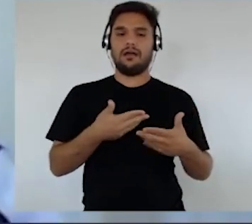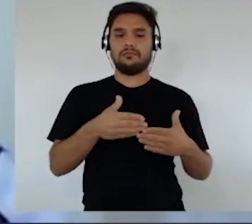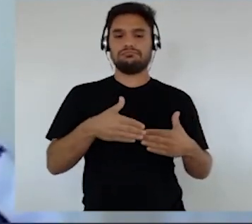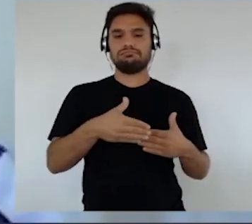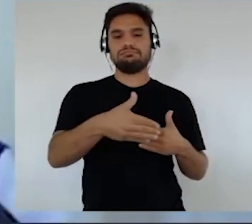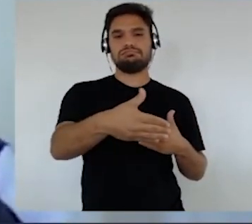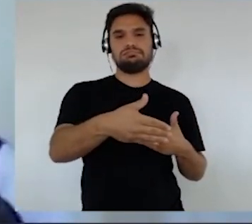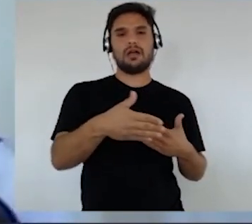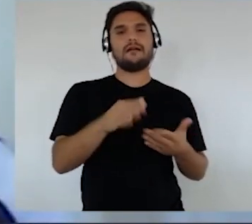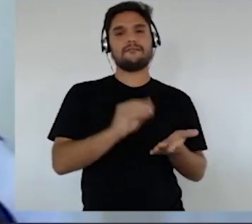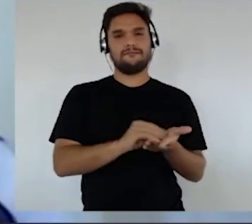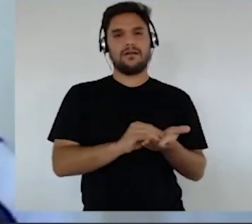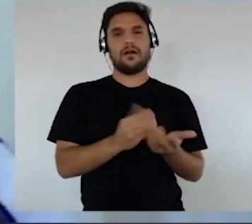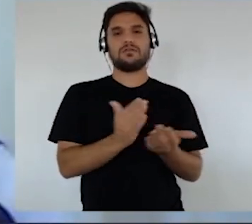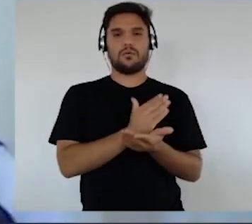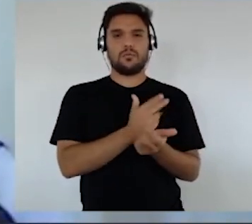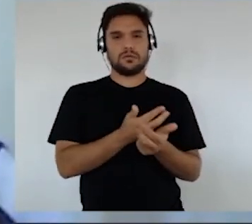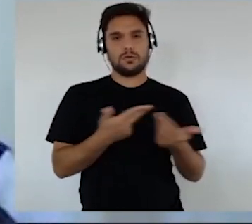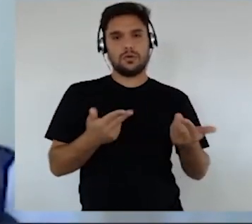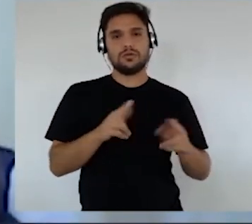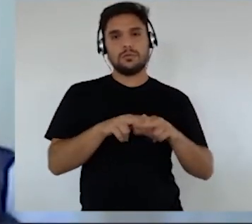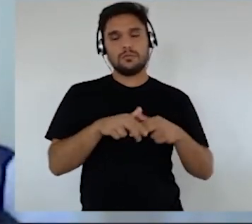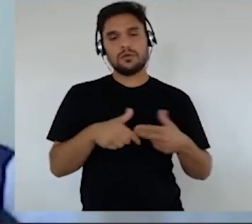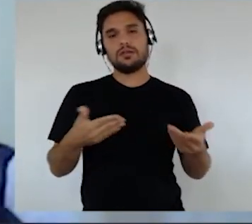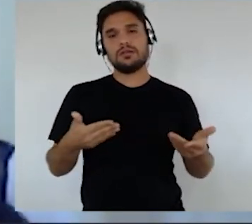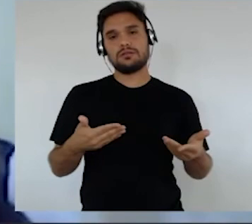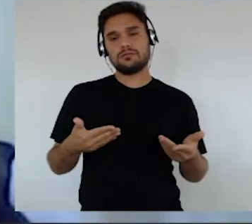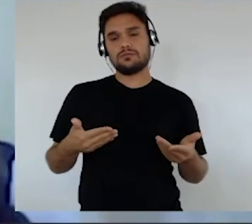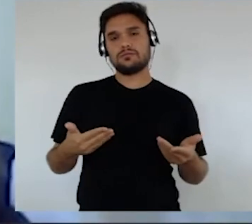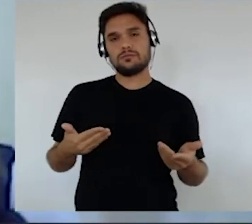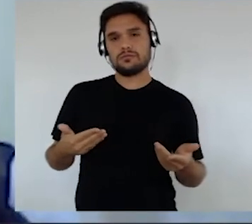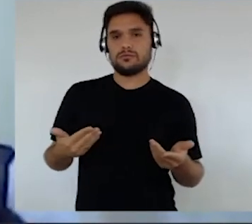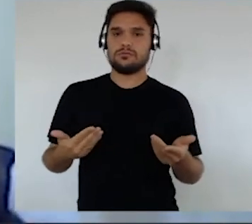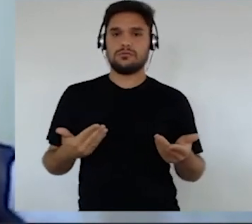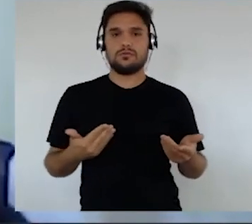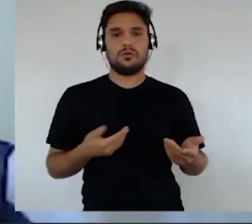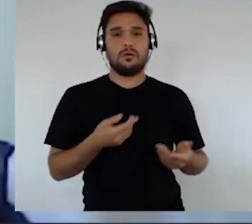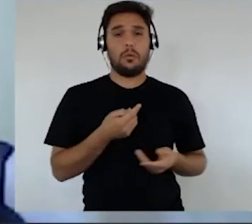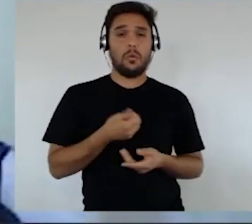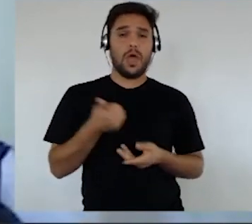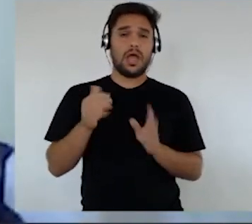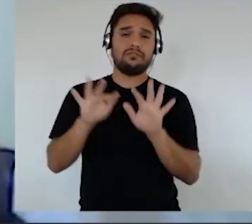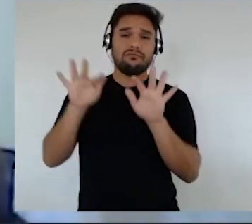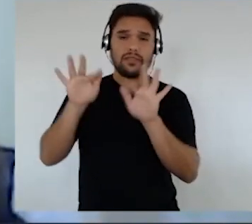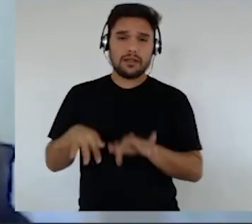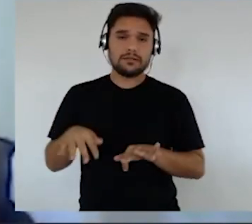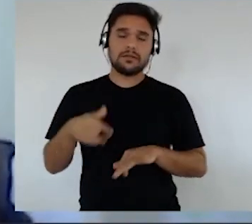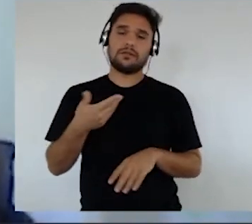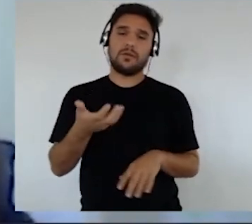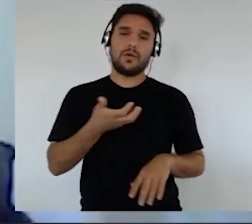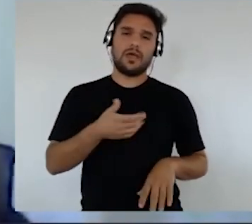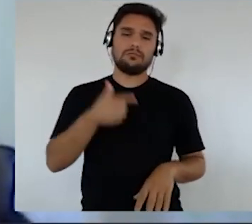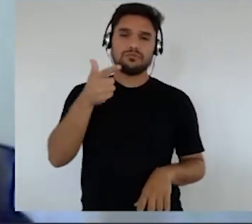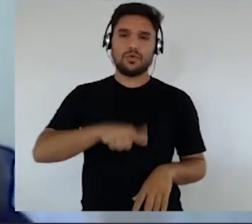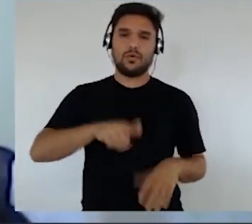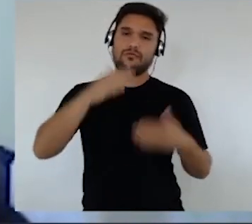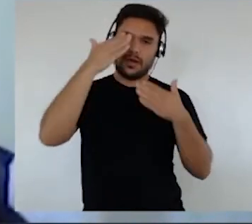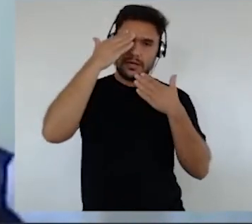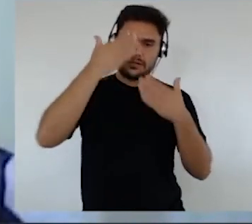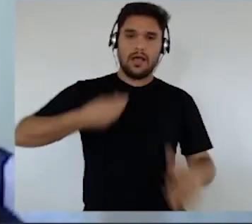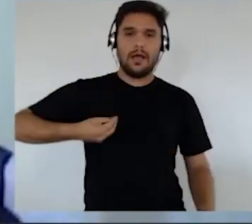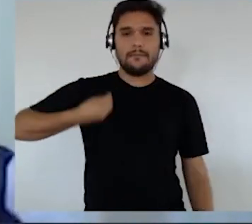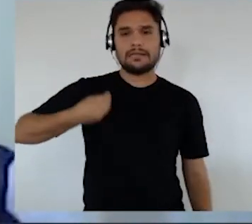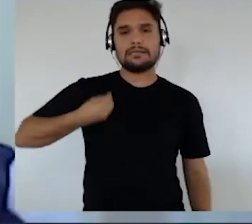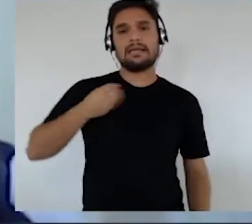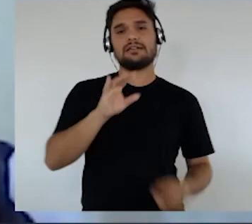ser transformado. Então, já encaminhando para o final, eu quero novamente agradecer a presença